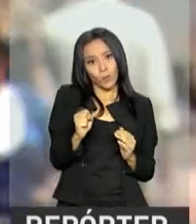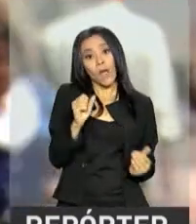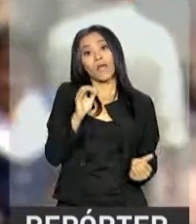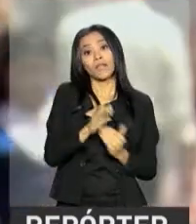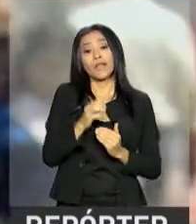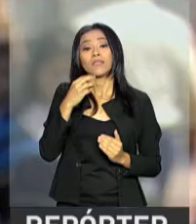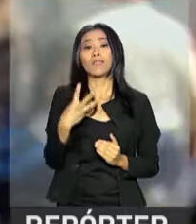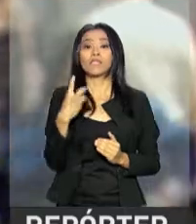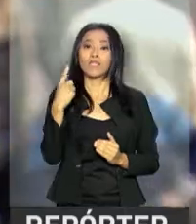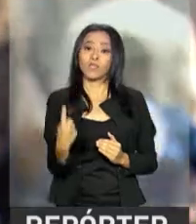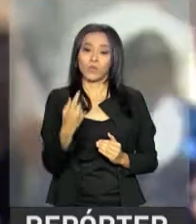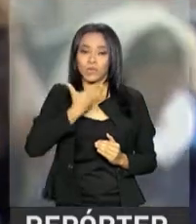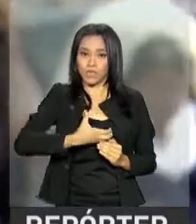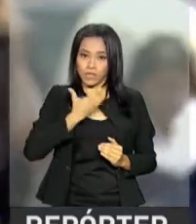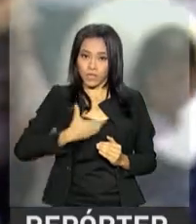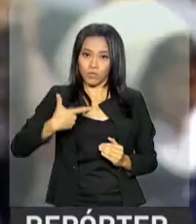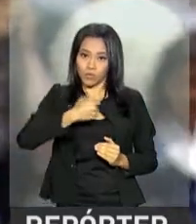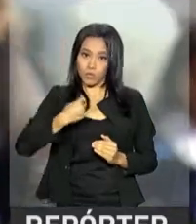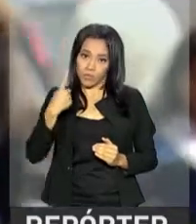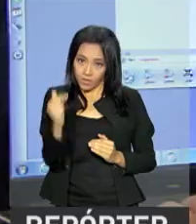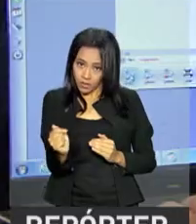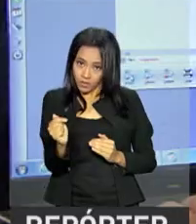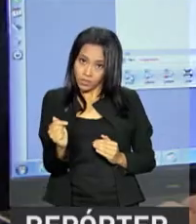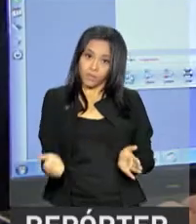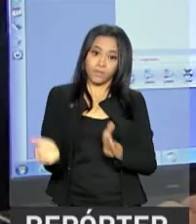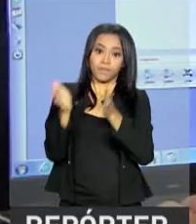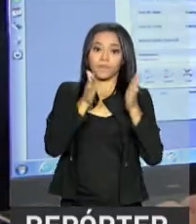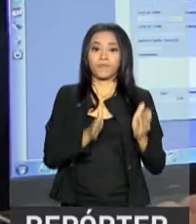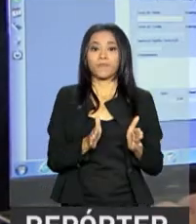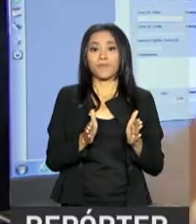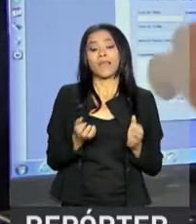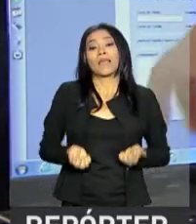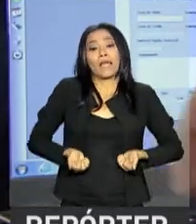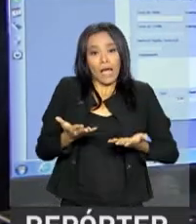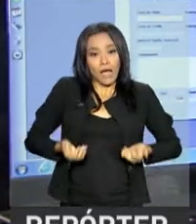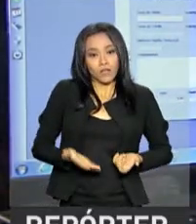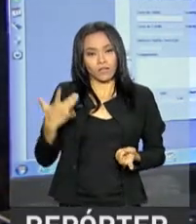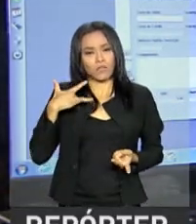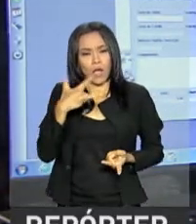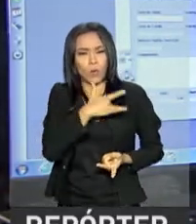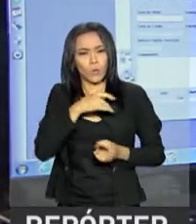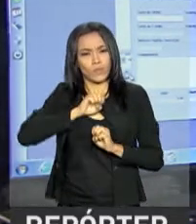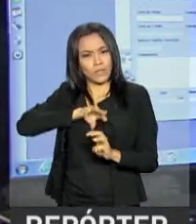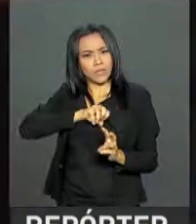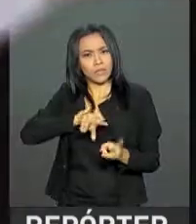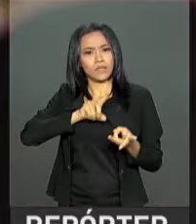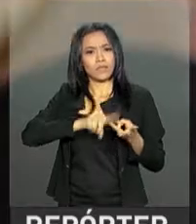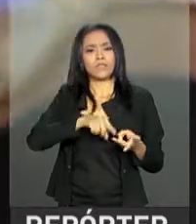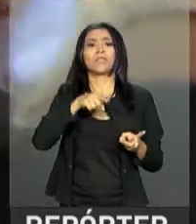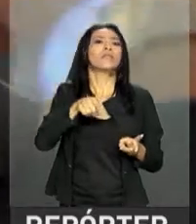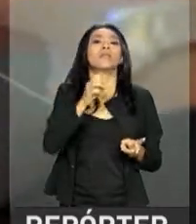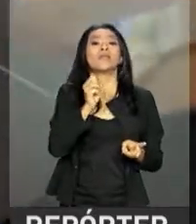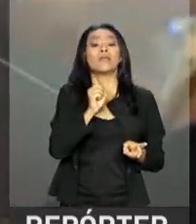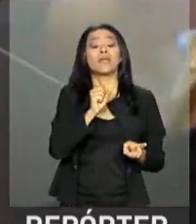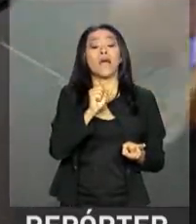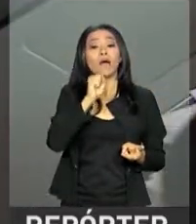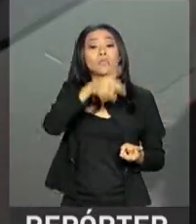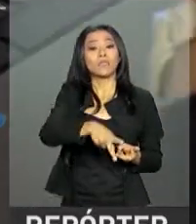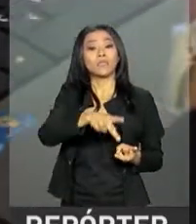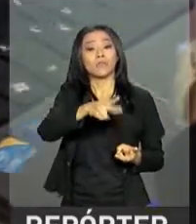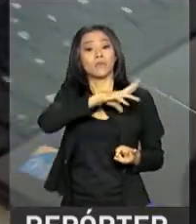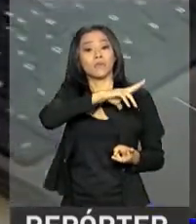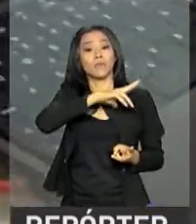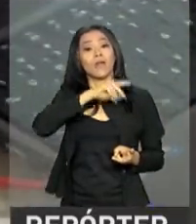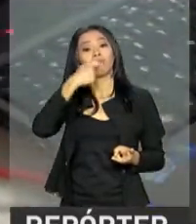até 31 de dezembro de 2017. Gastos com saúde, educação e previdência privada podem ser deduzidos